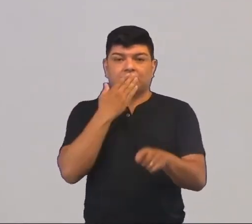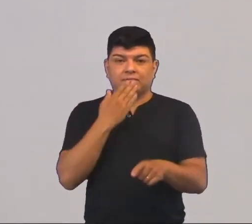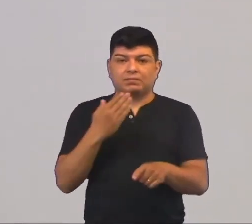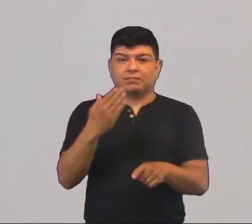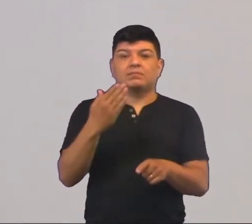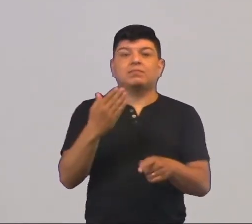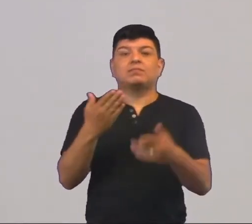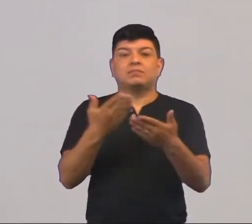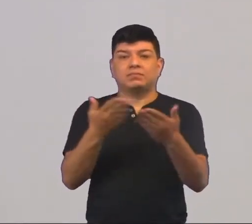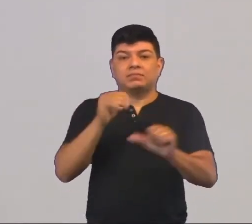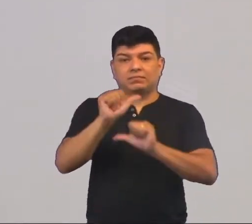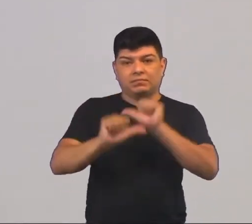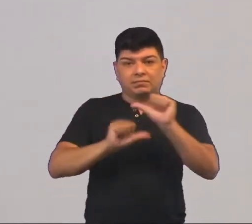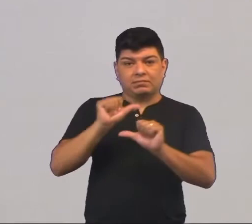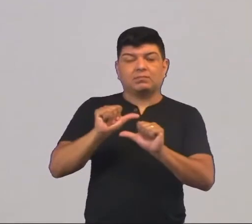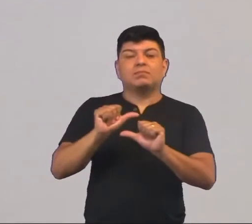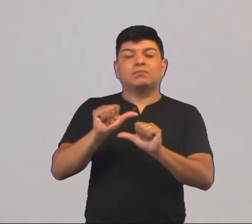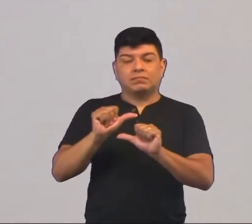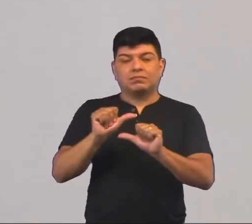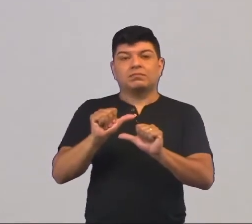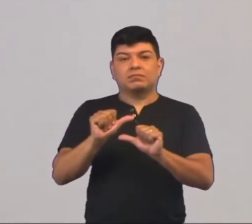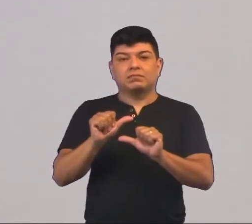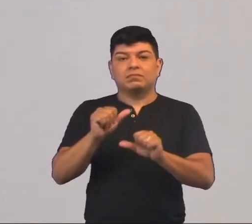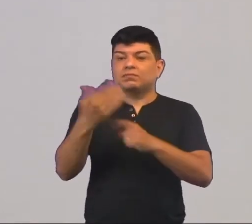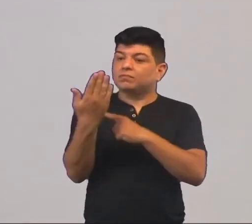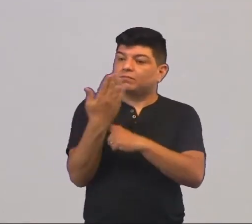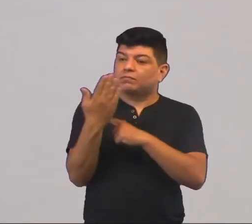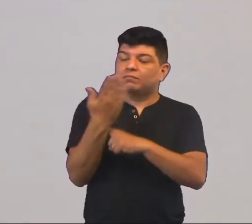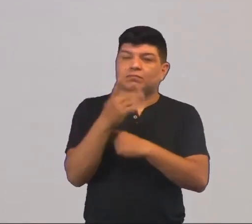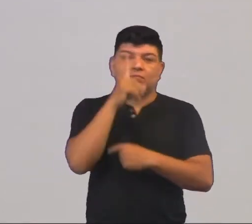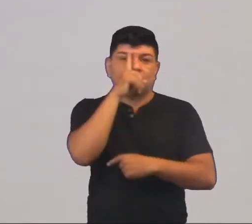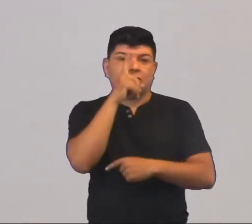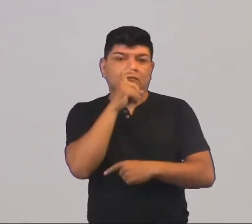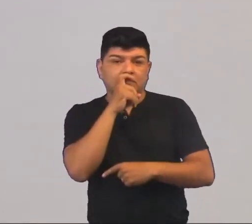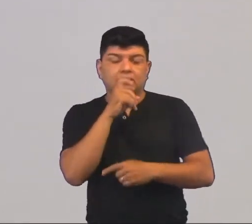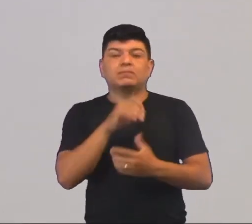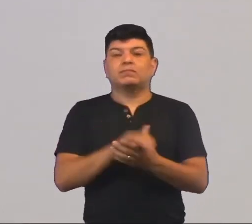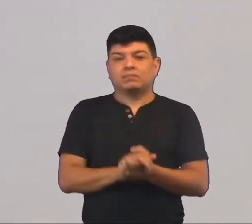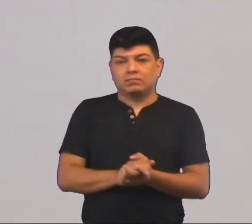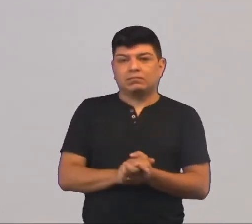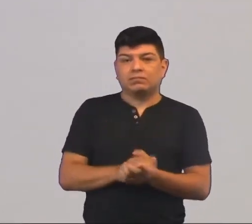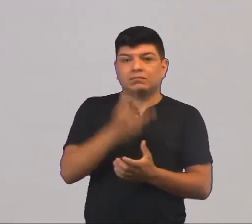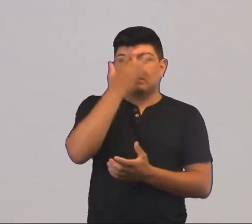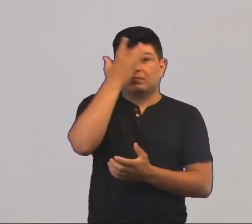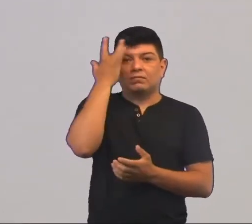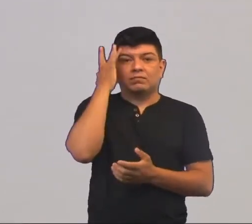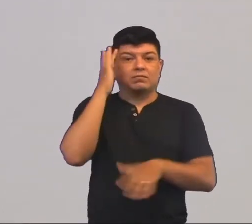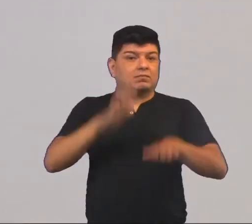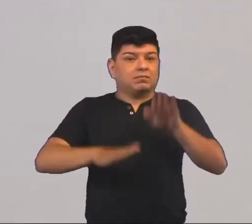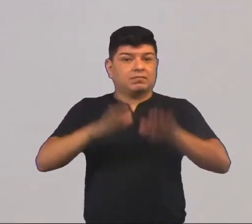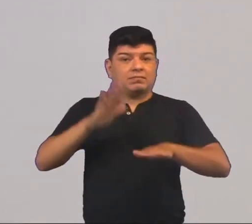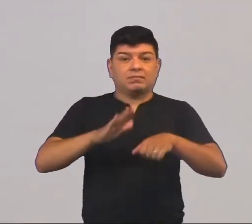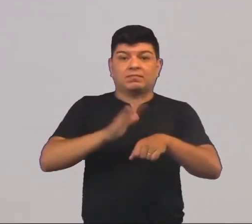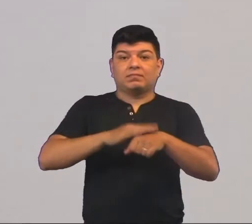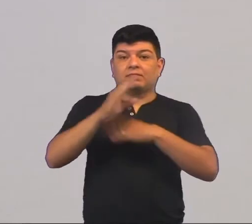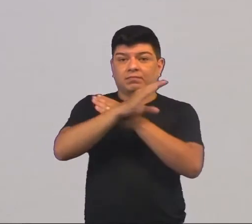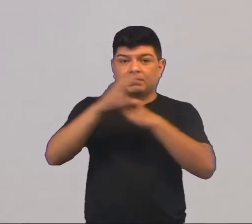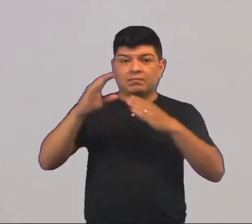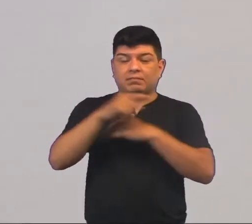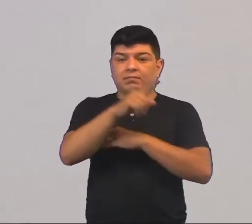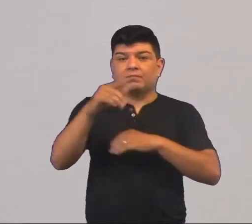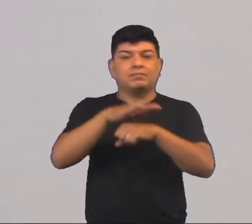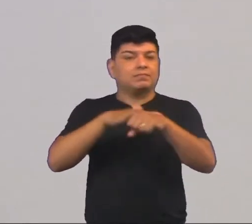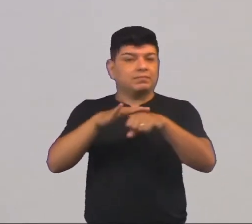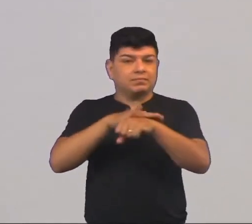pedir, nesse momento de mudança, de transição, uma ajuda dos seus pais, né, que são as pessoas que geralmente as mais confiáveis para